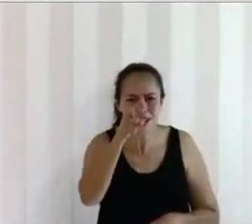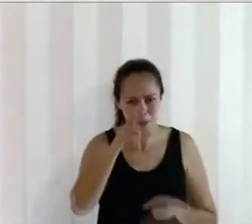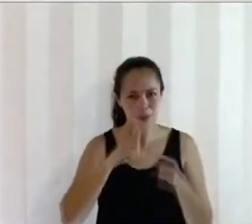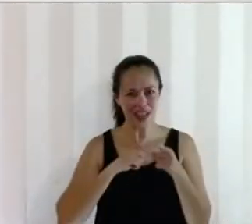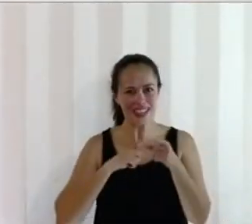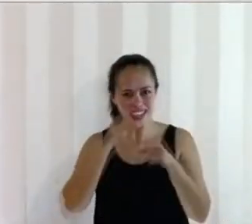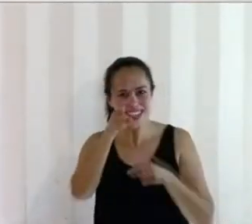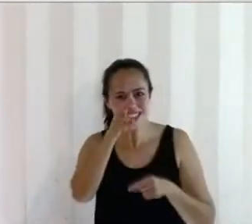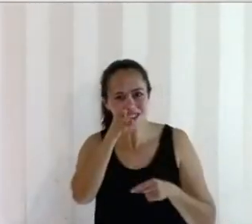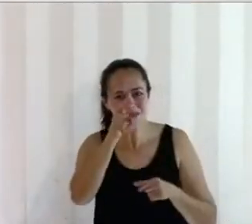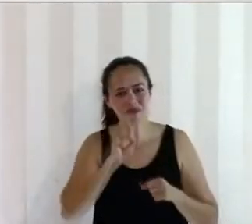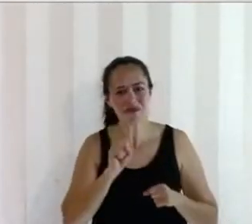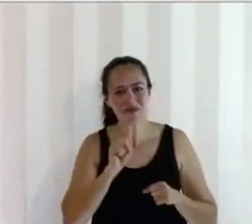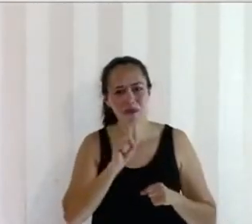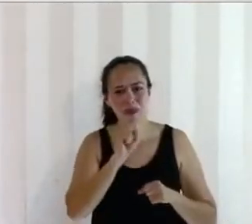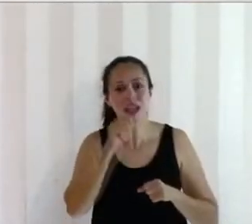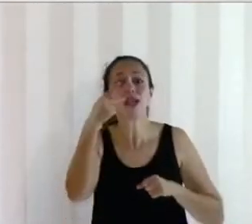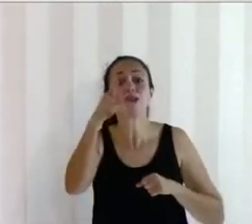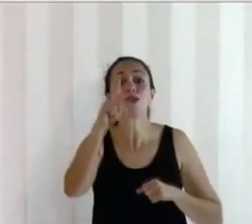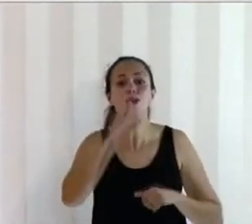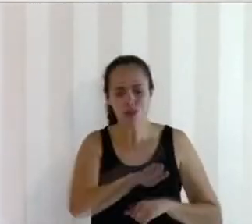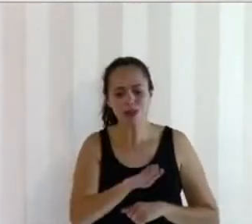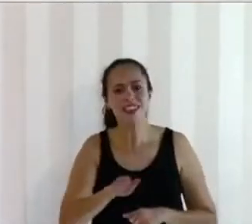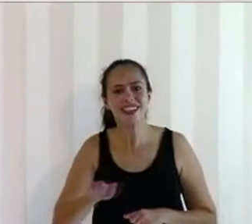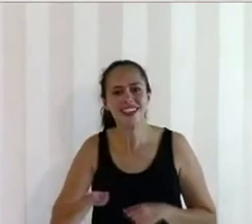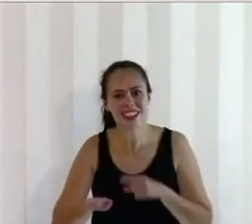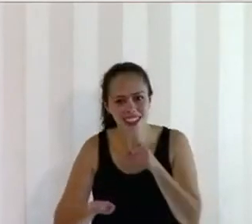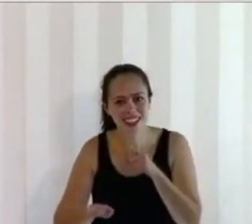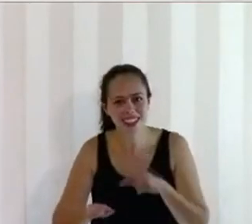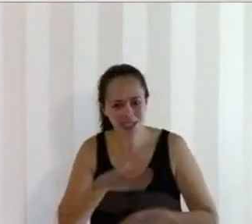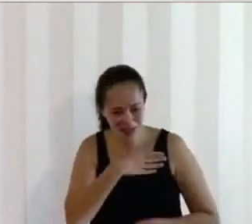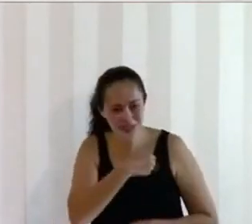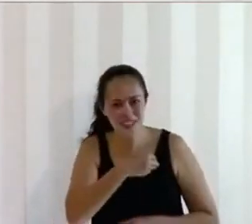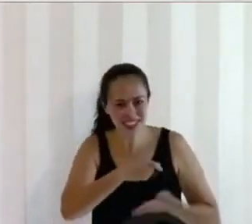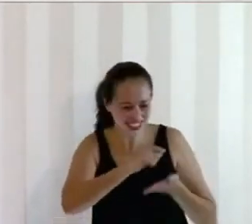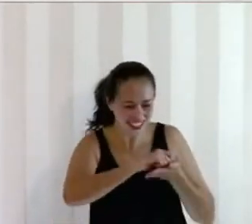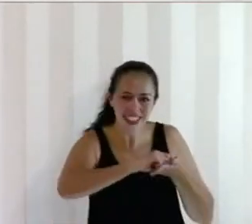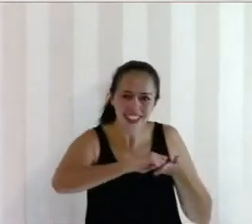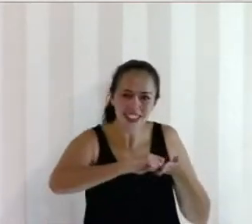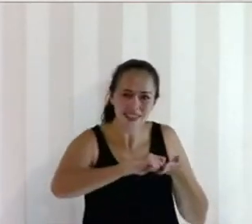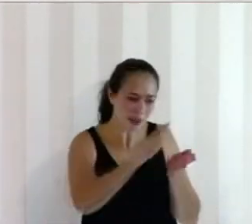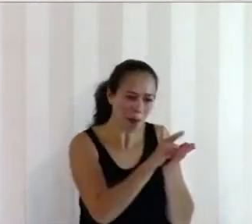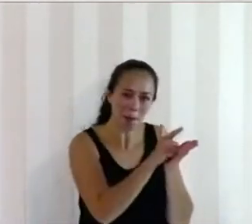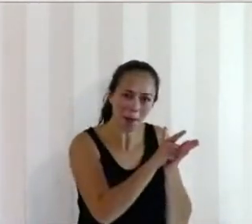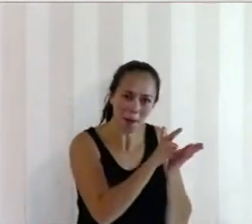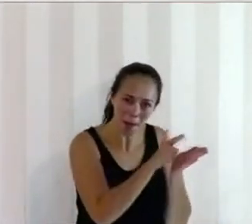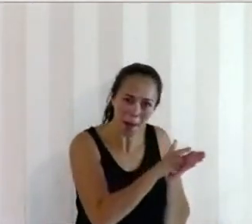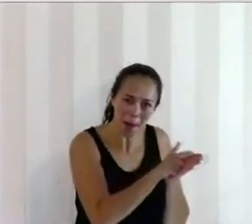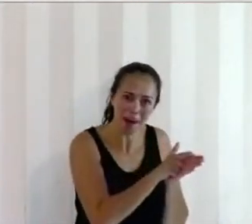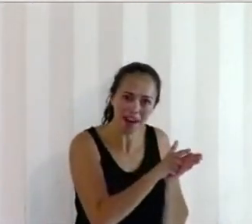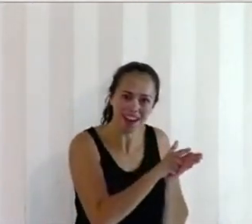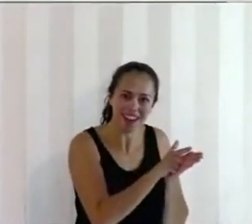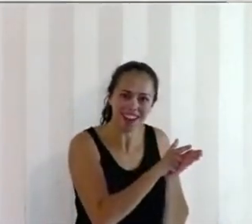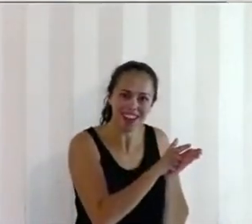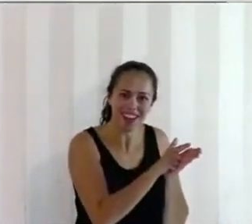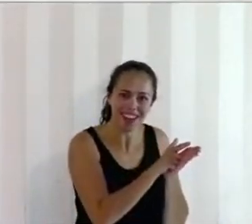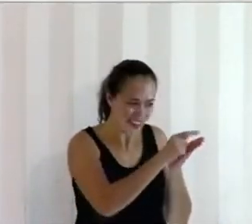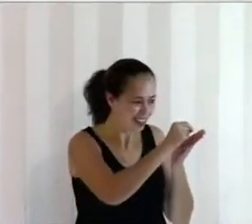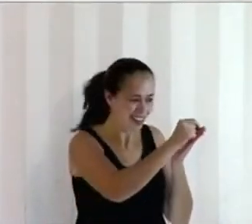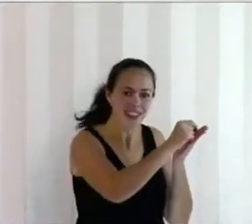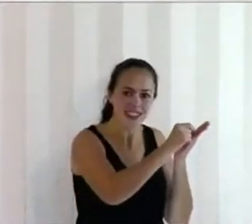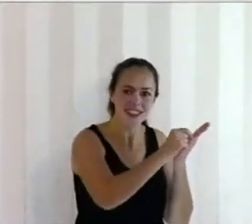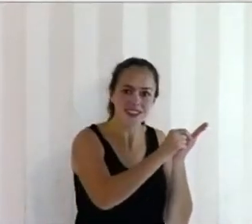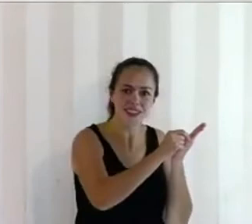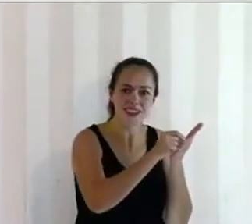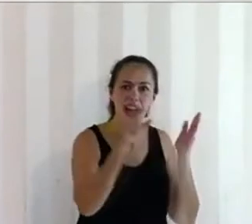e o reverendo Gilberto também, eu acho que em algum momento, né, você pode mandar para a nossa secretaria, para o WhatsApp da nossa secretaria, faz